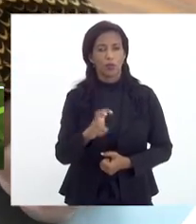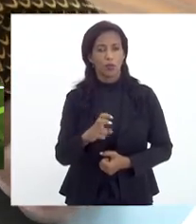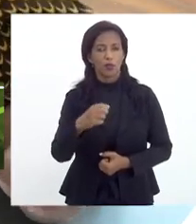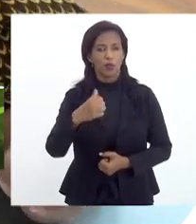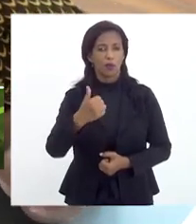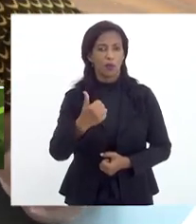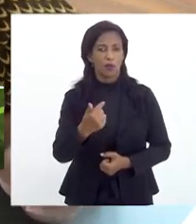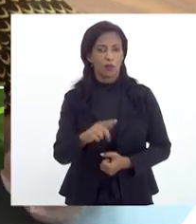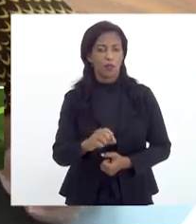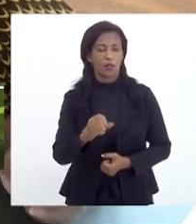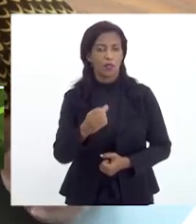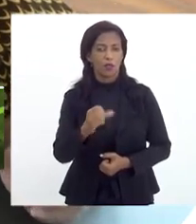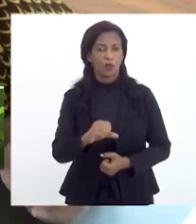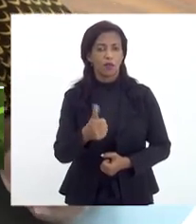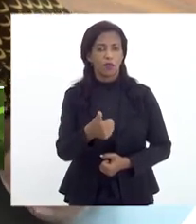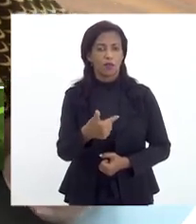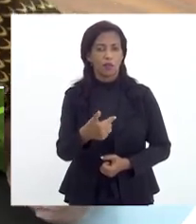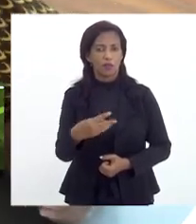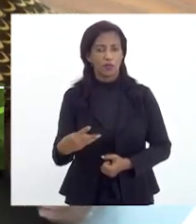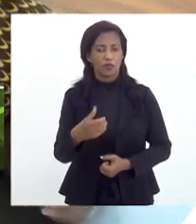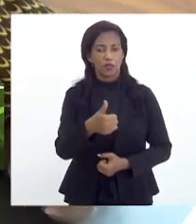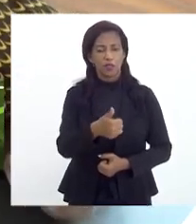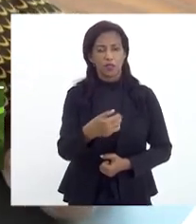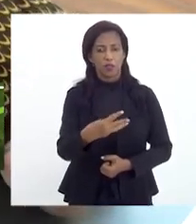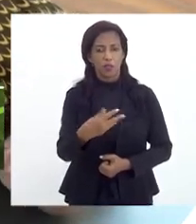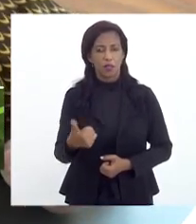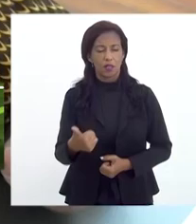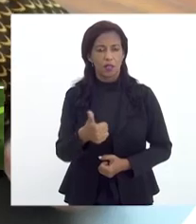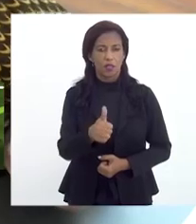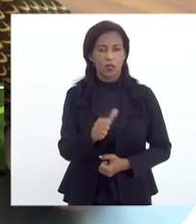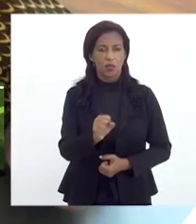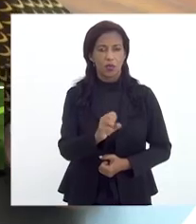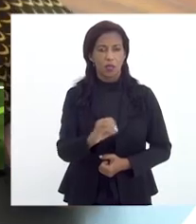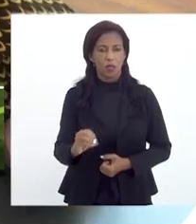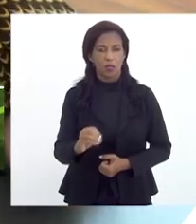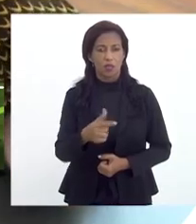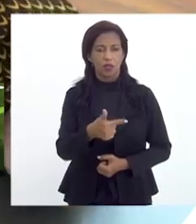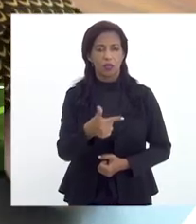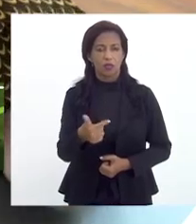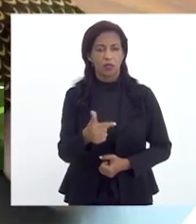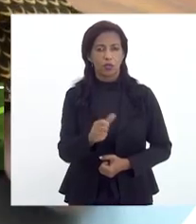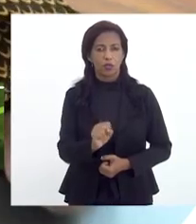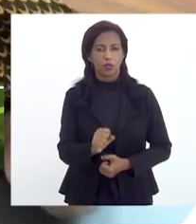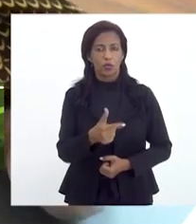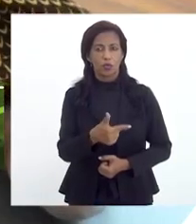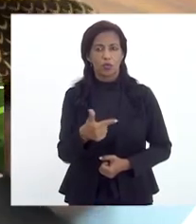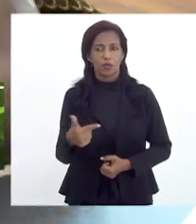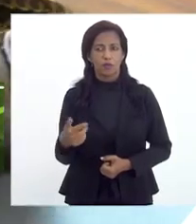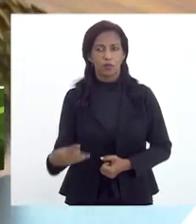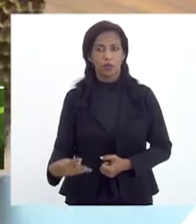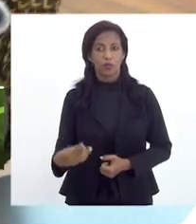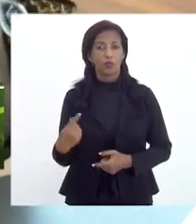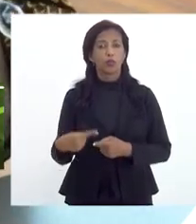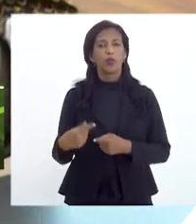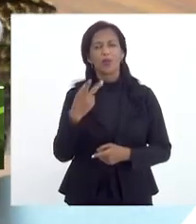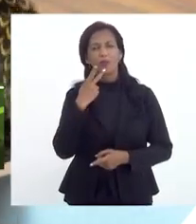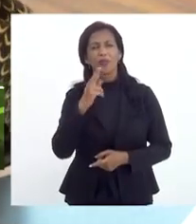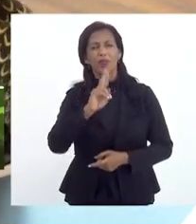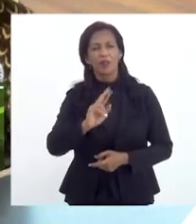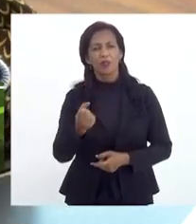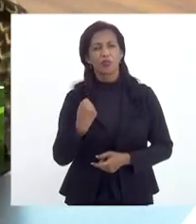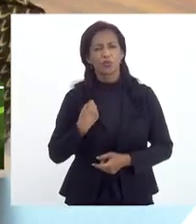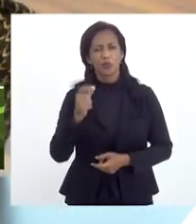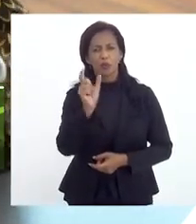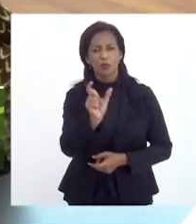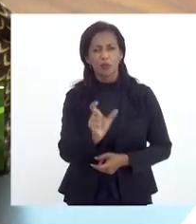90 123, 136, 180, 218 e 223 Por que eu estou dizendo os